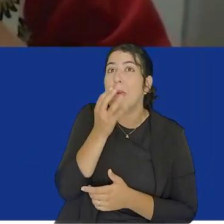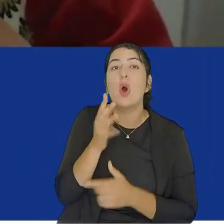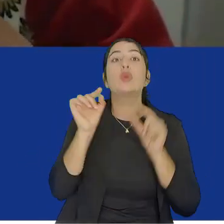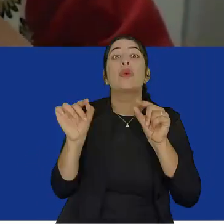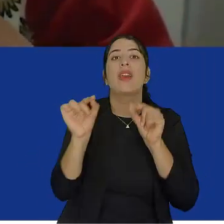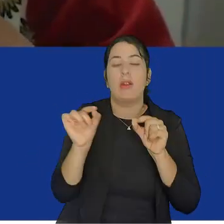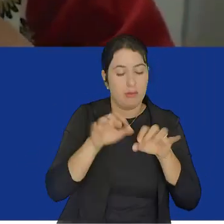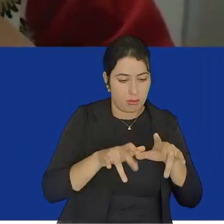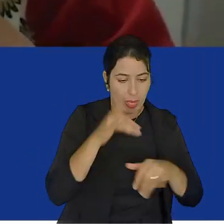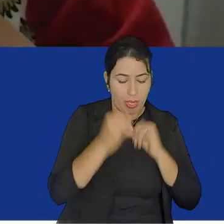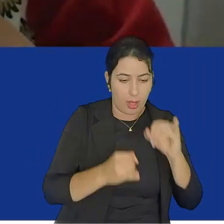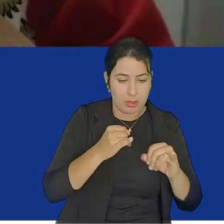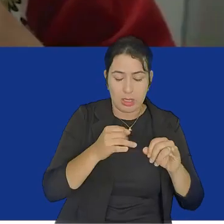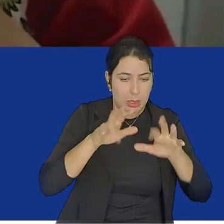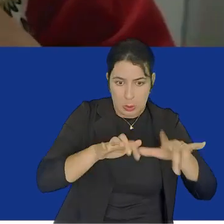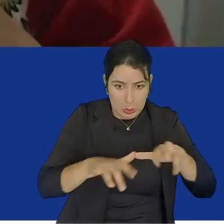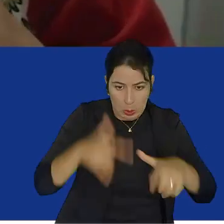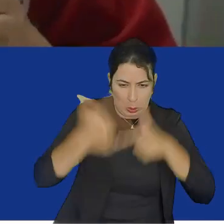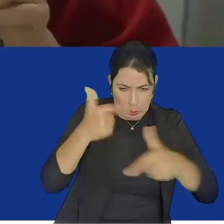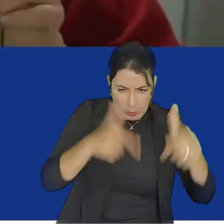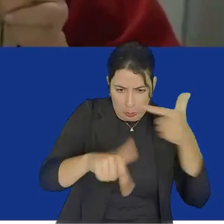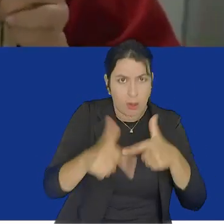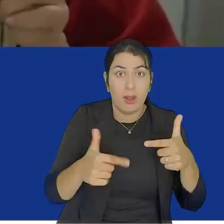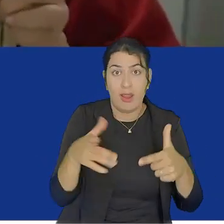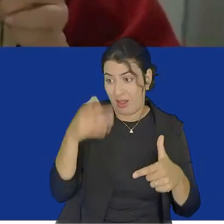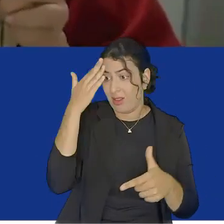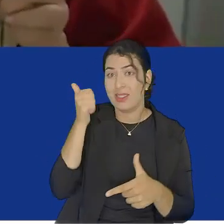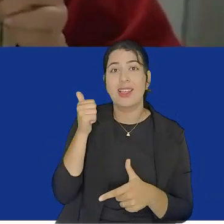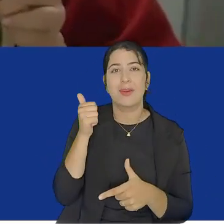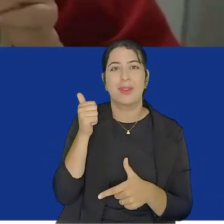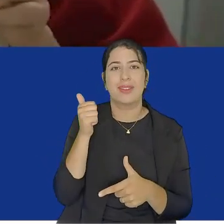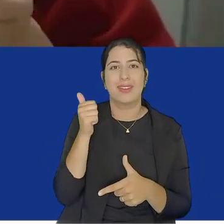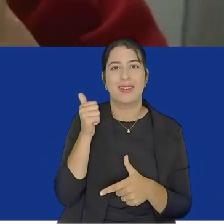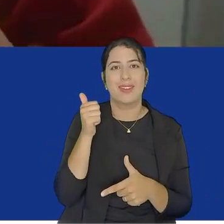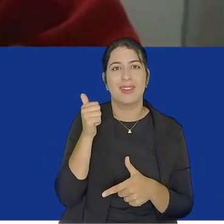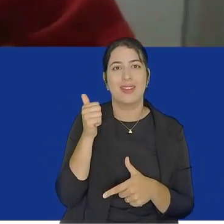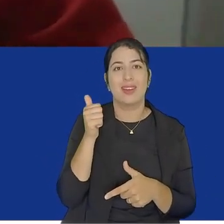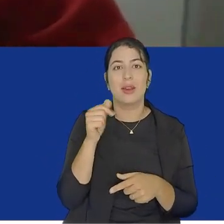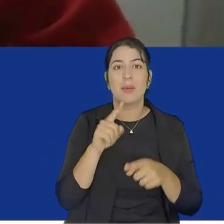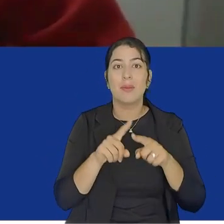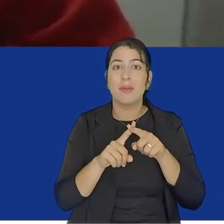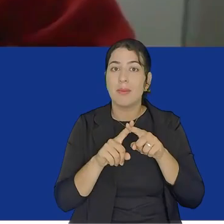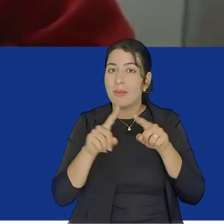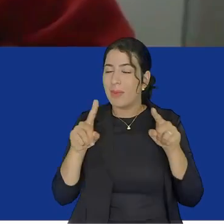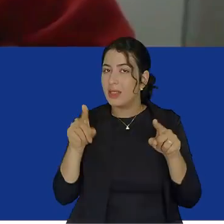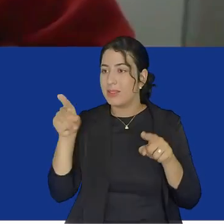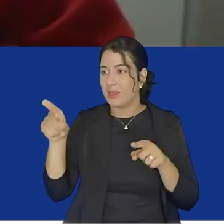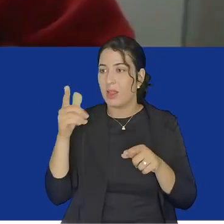Então, ela vai acabar fazendo a gestão da operação,